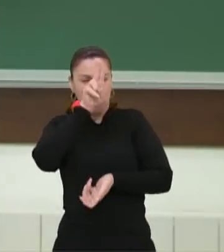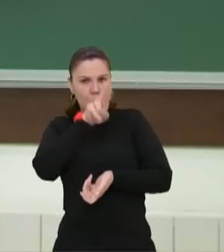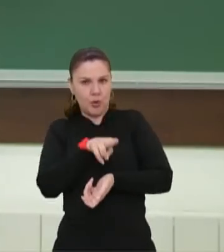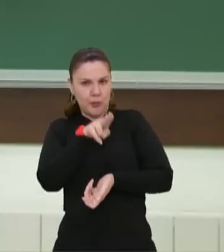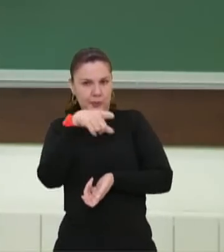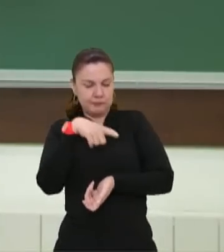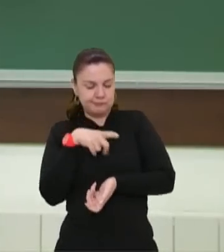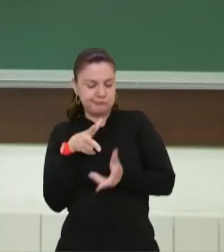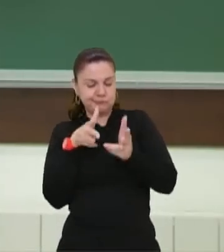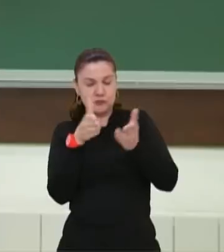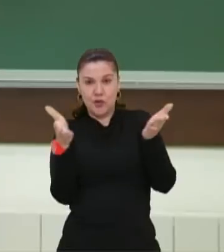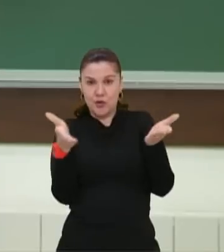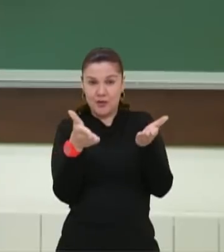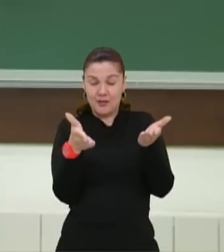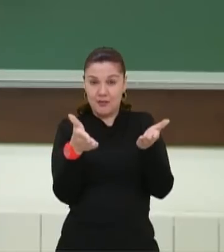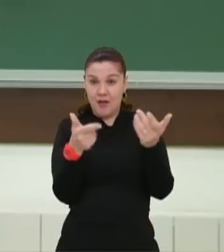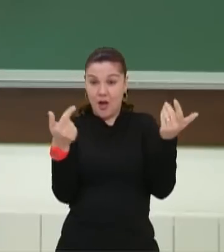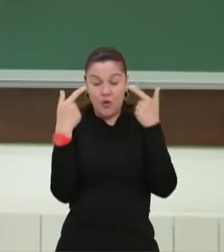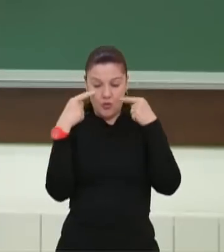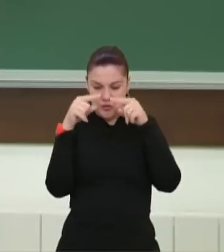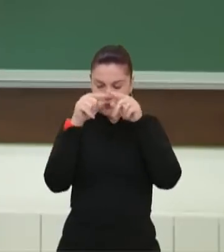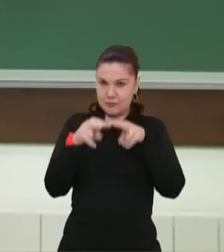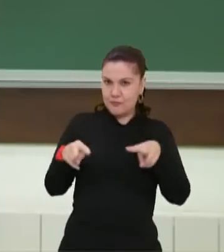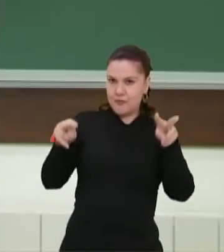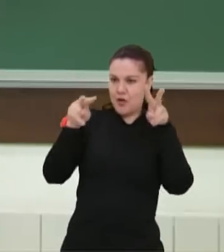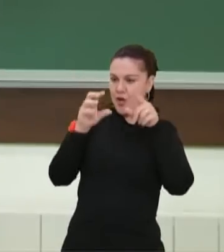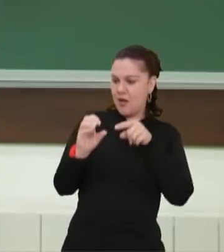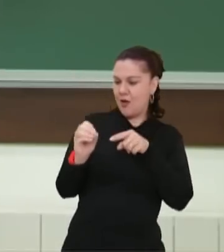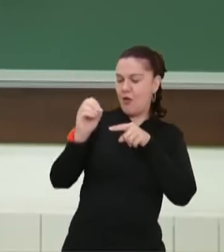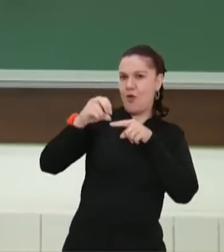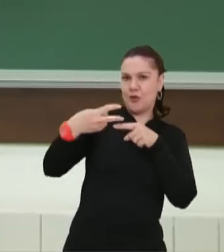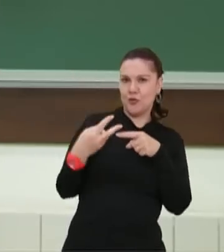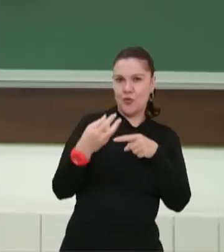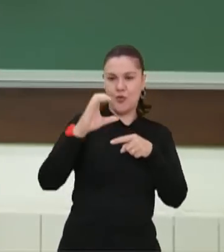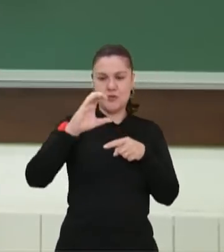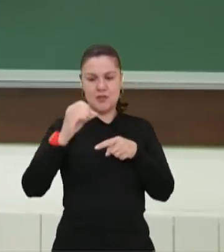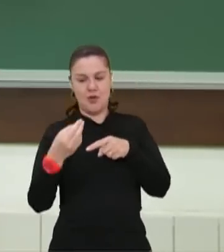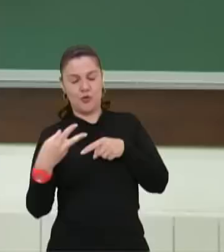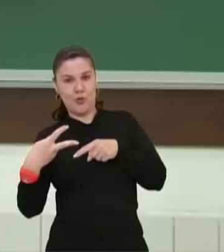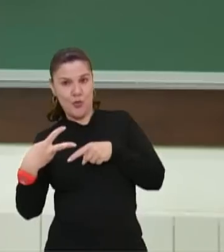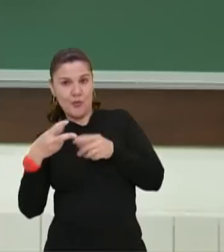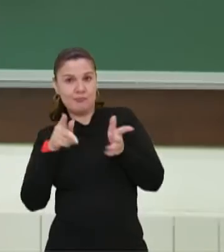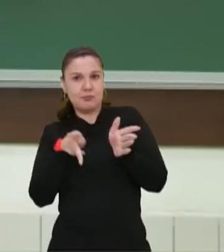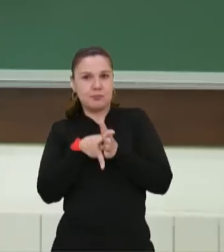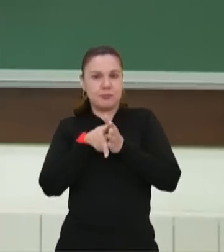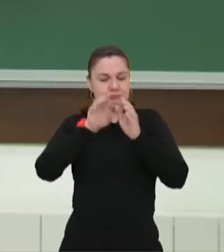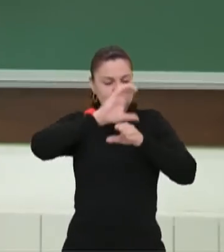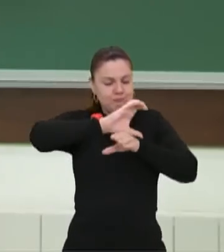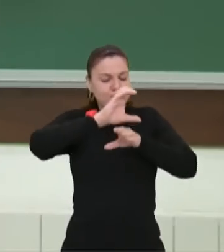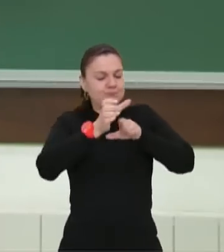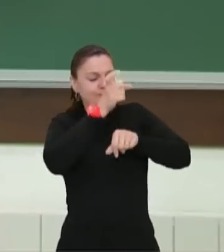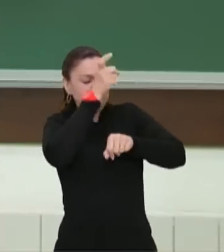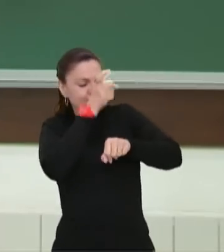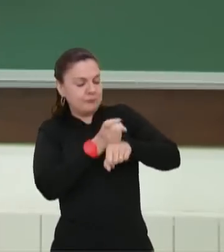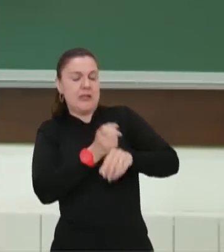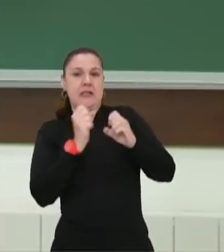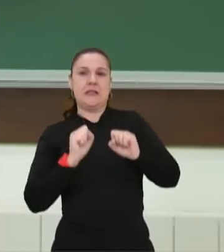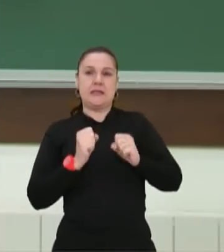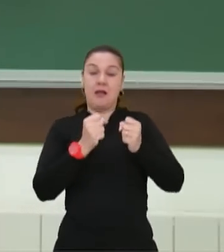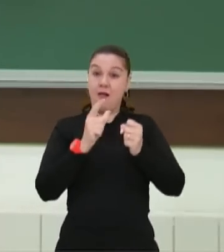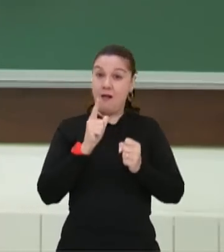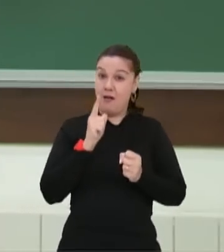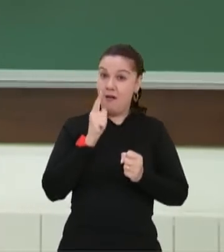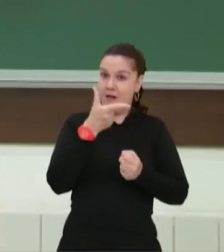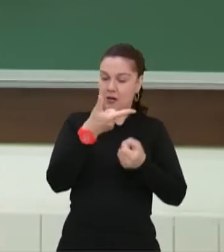esse aspecto que nós temos hoje, oxigênio, gás carbônico, uma atmosfera muito densa, a água no estado